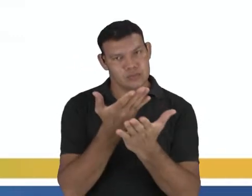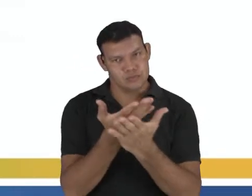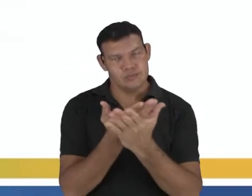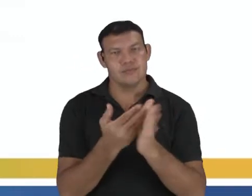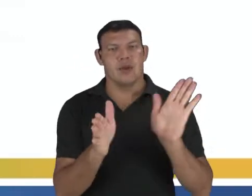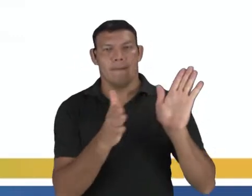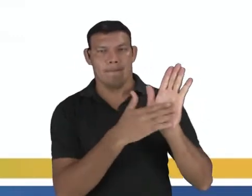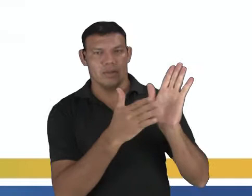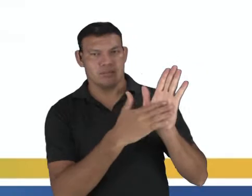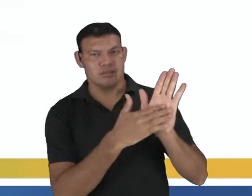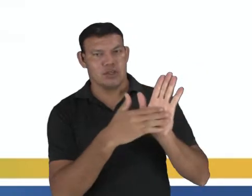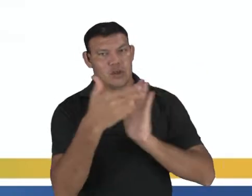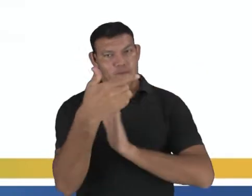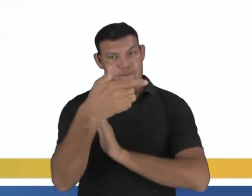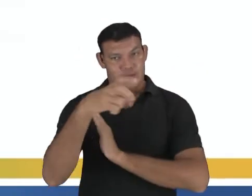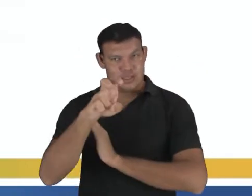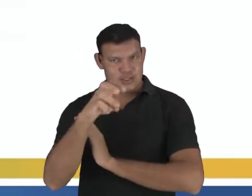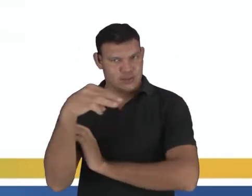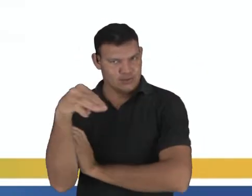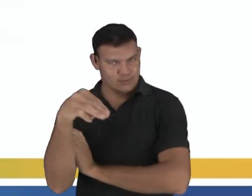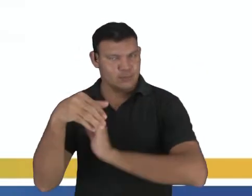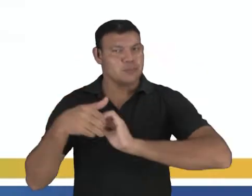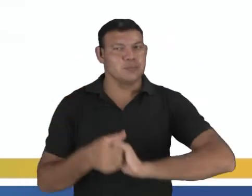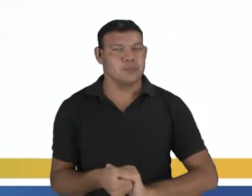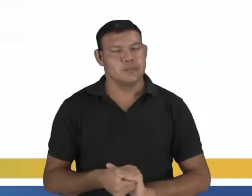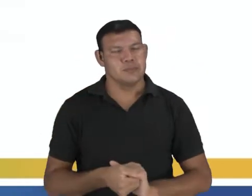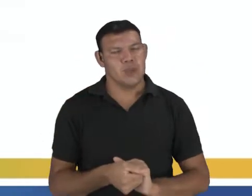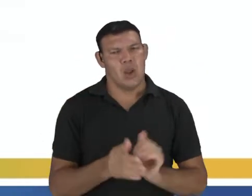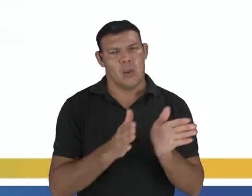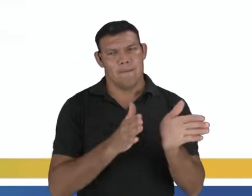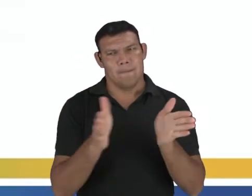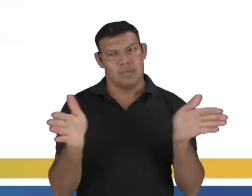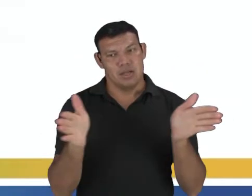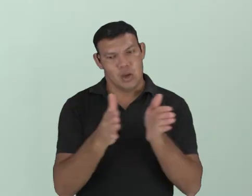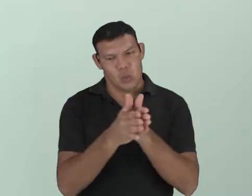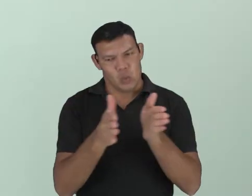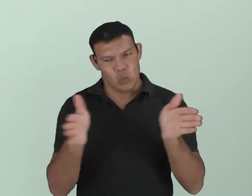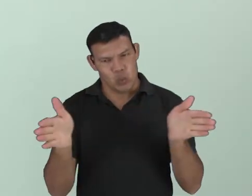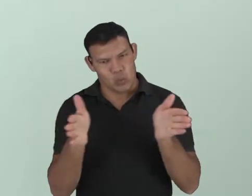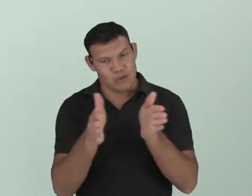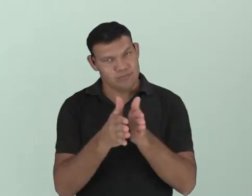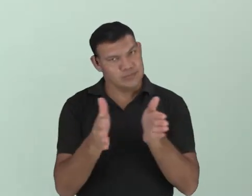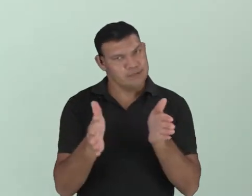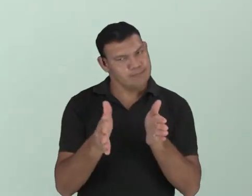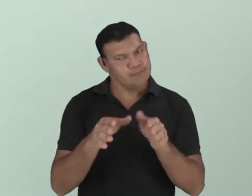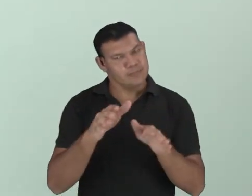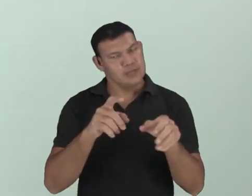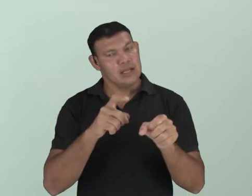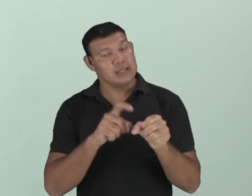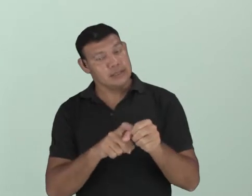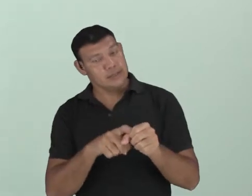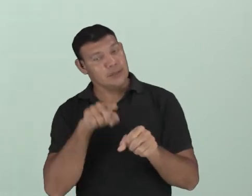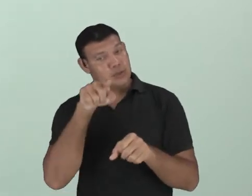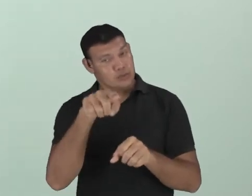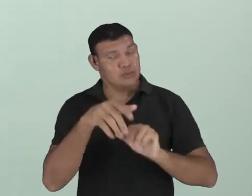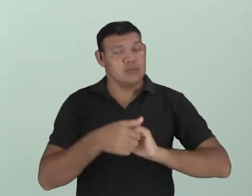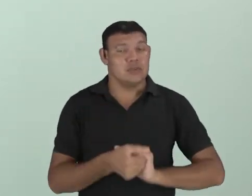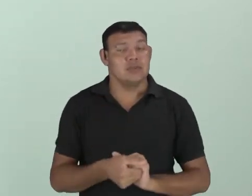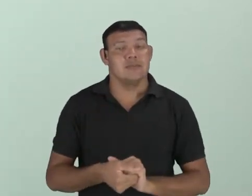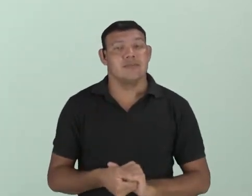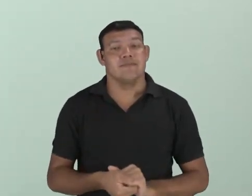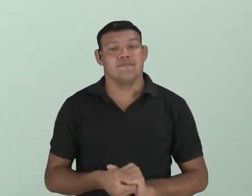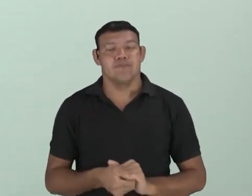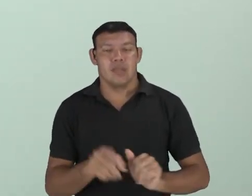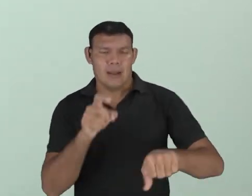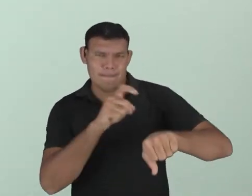Ela propõe 25 minutos, mas pode ser um tempo maior ou menor, dependendo do que você esteja acostumado. Então, você